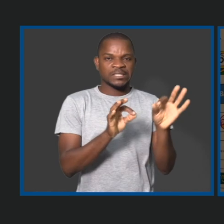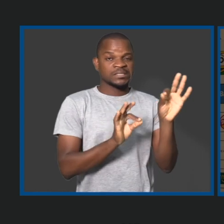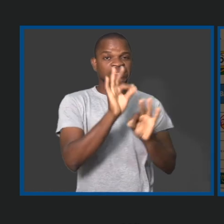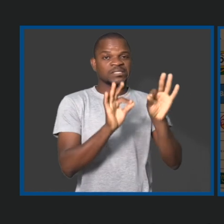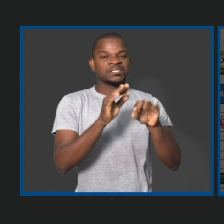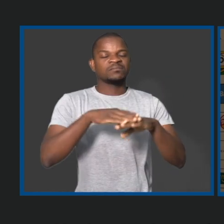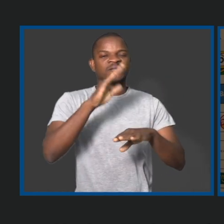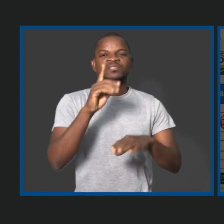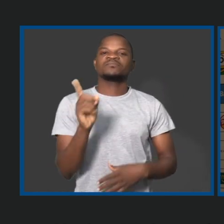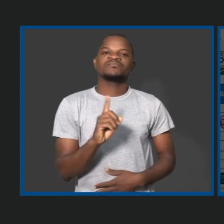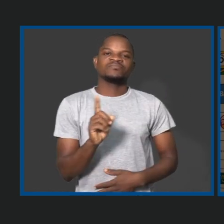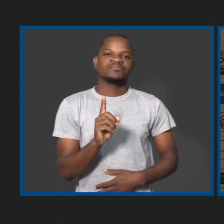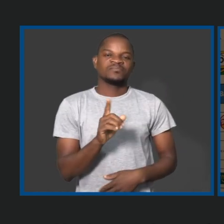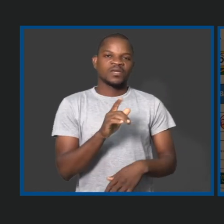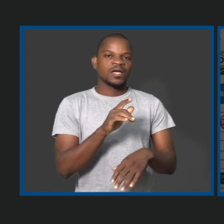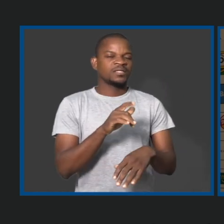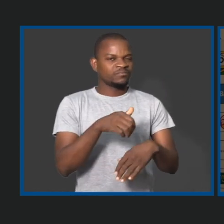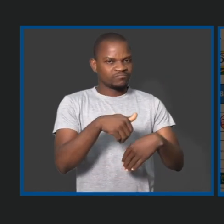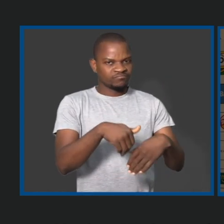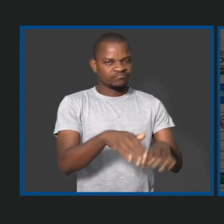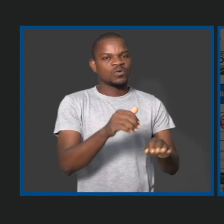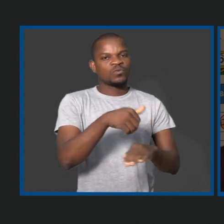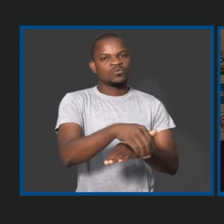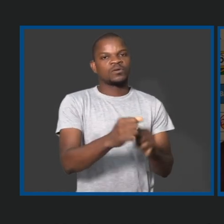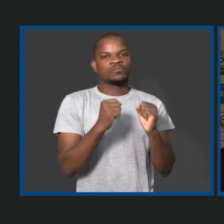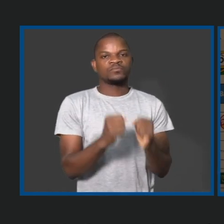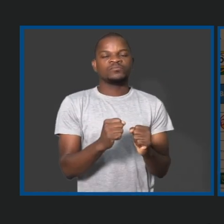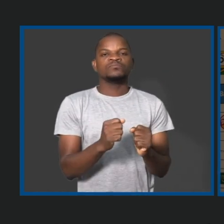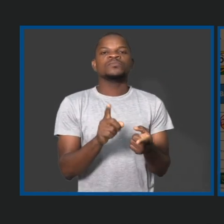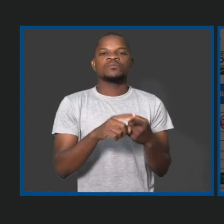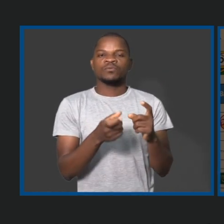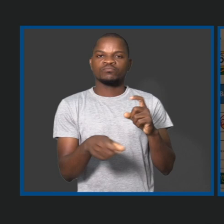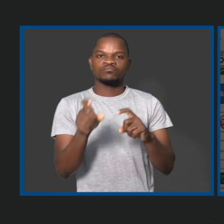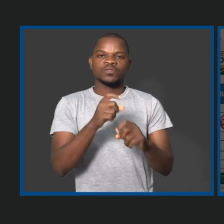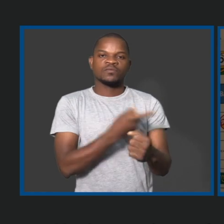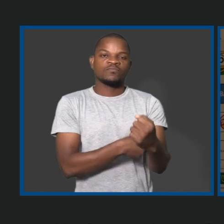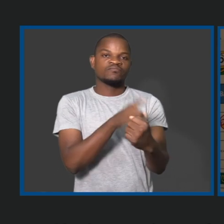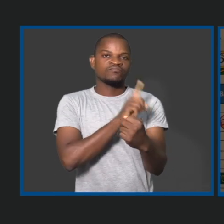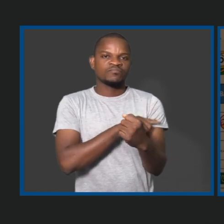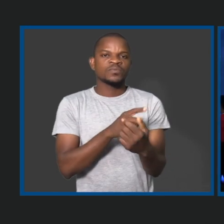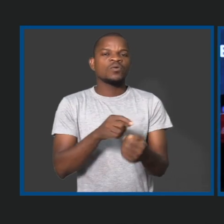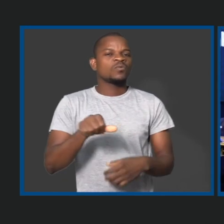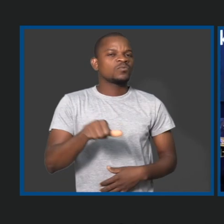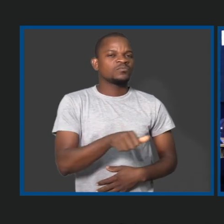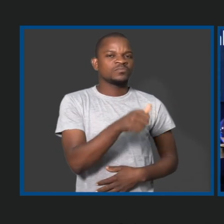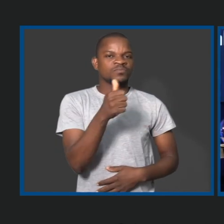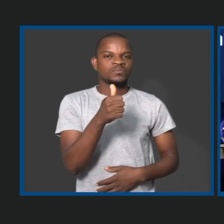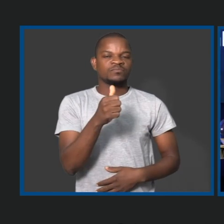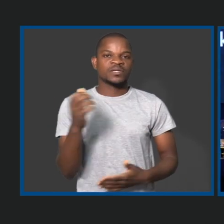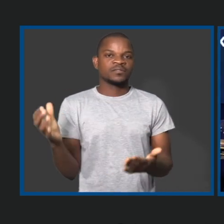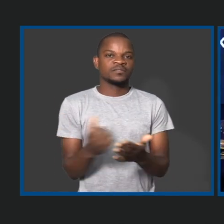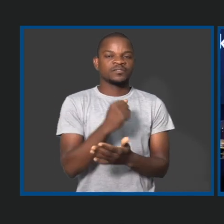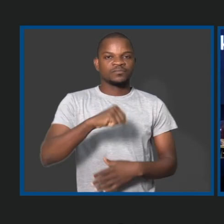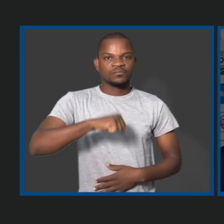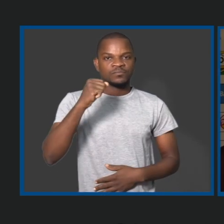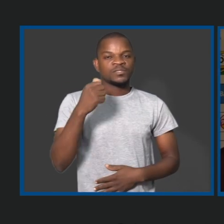da equipa, mantivemos a base, reforçamos e o objetivo é revalidar o título. Nós sabemos que o